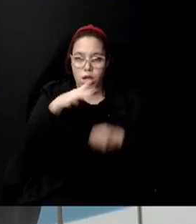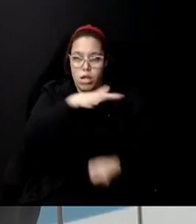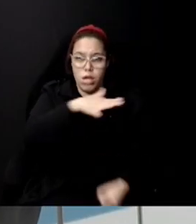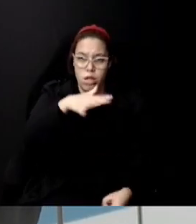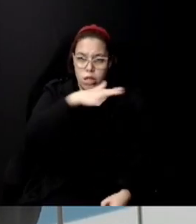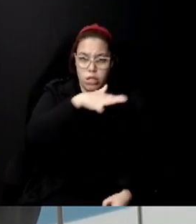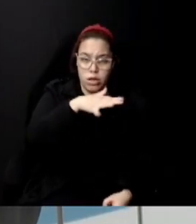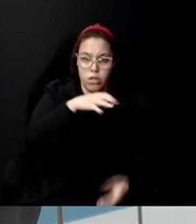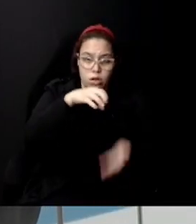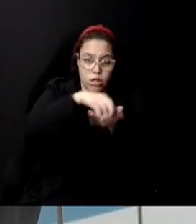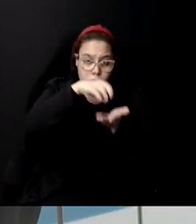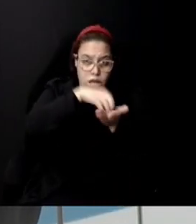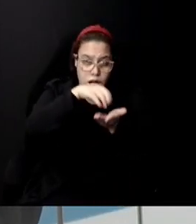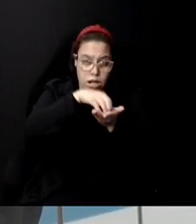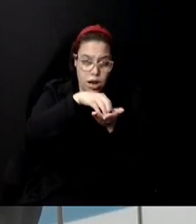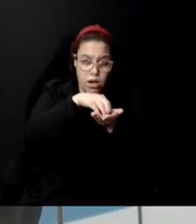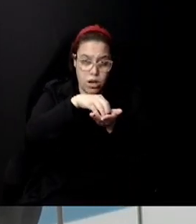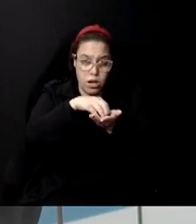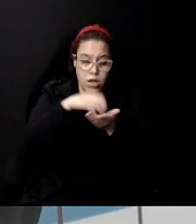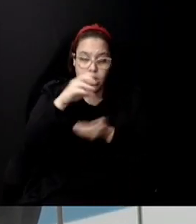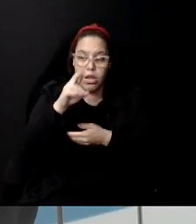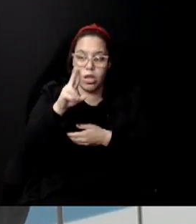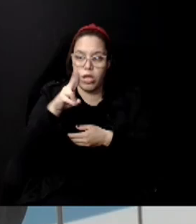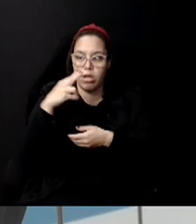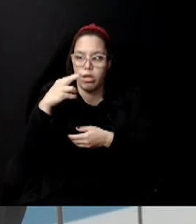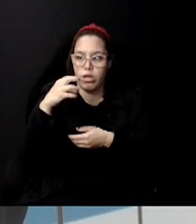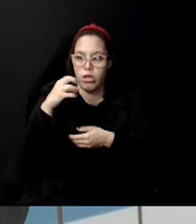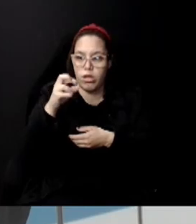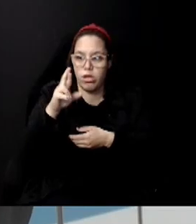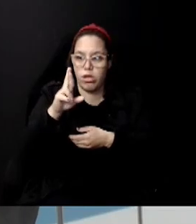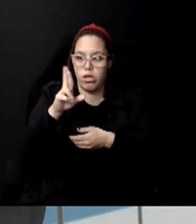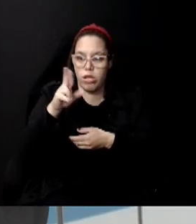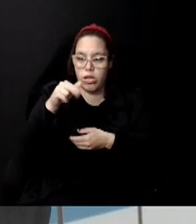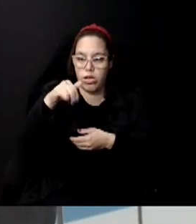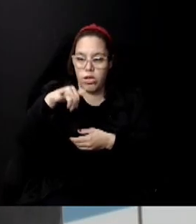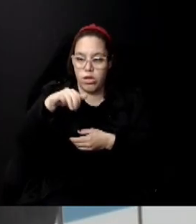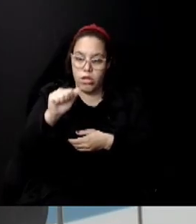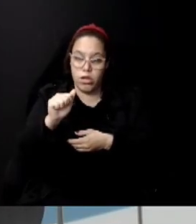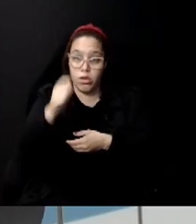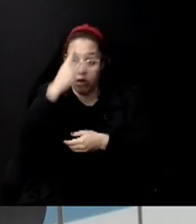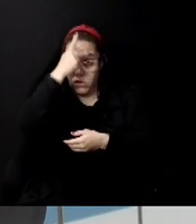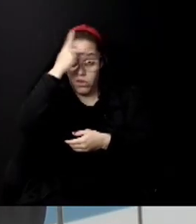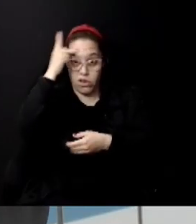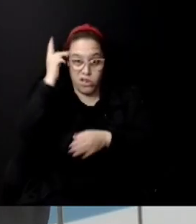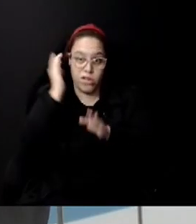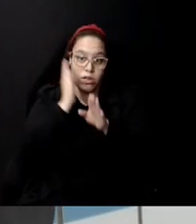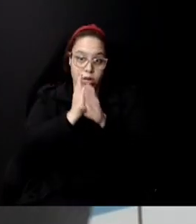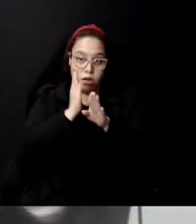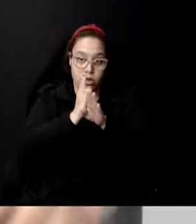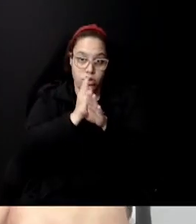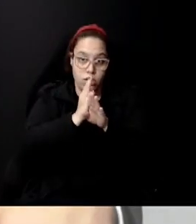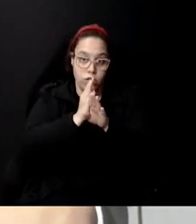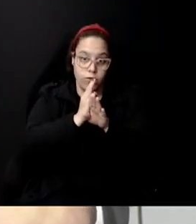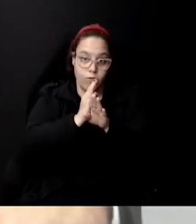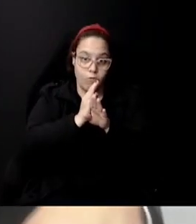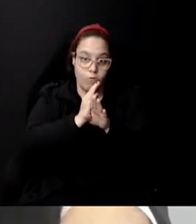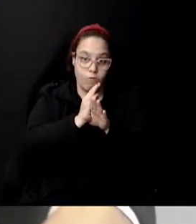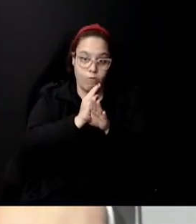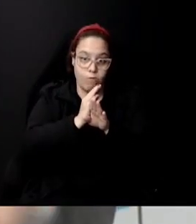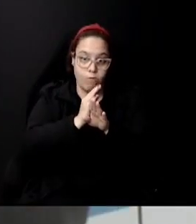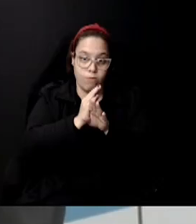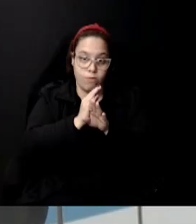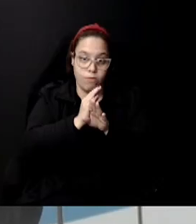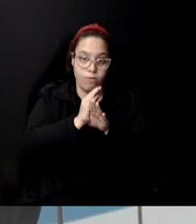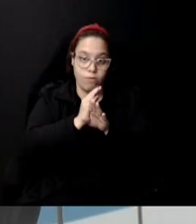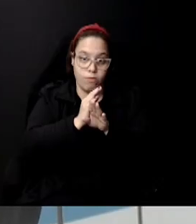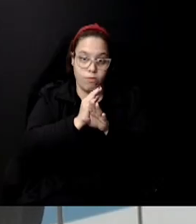central ali da Ucrânia, em que pessoas foram encontradas, corpos de pessoas foram encontrados com as